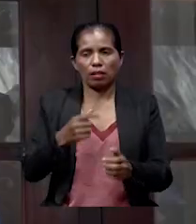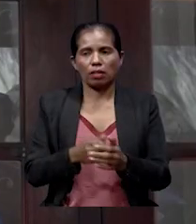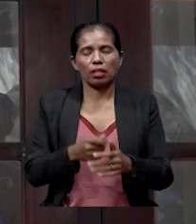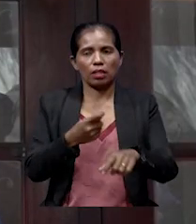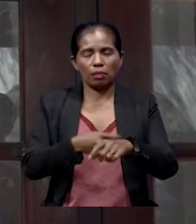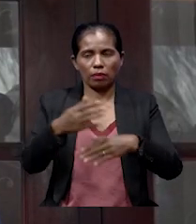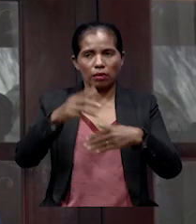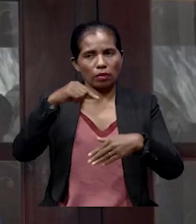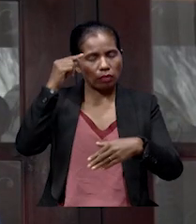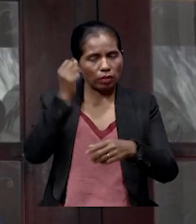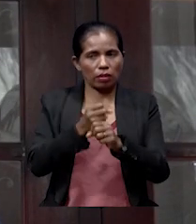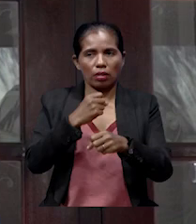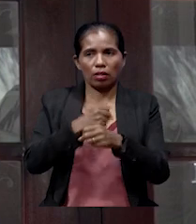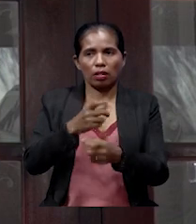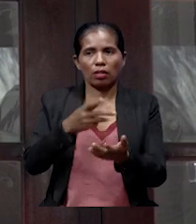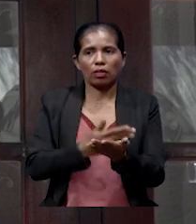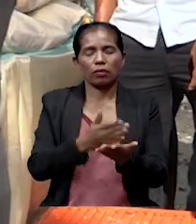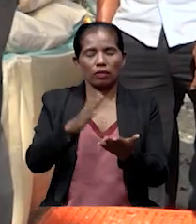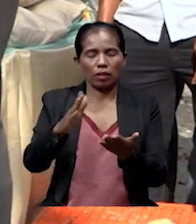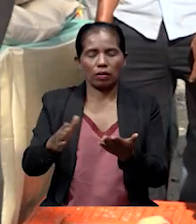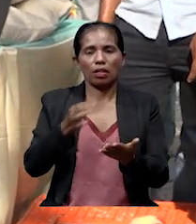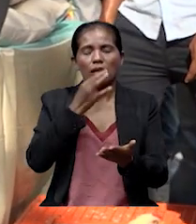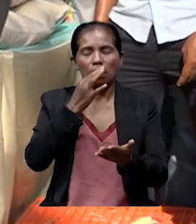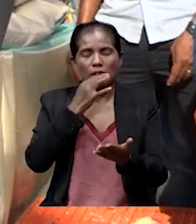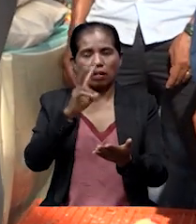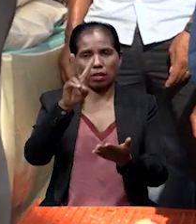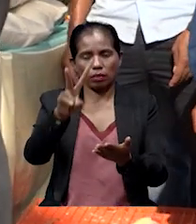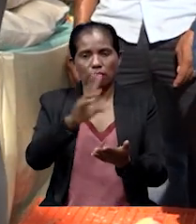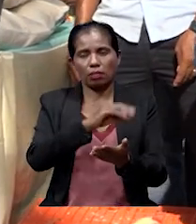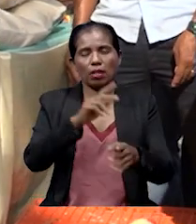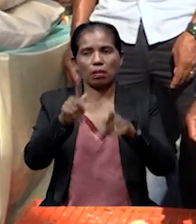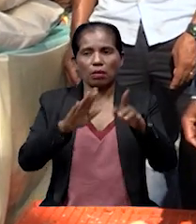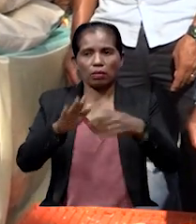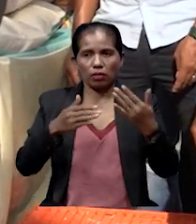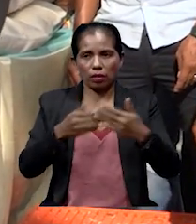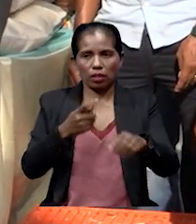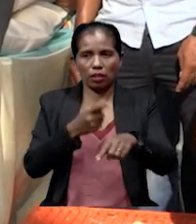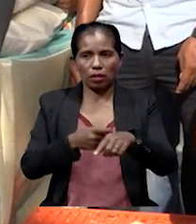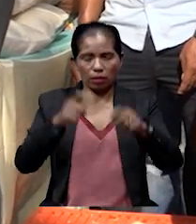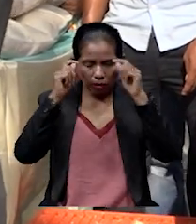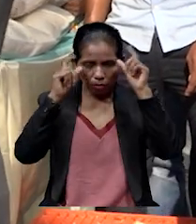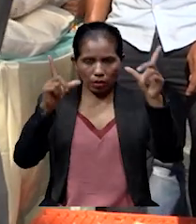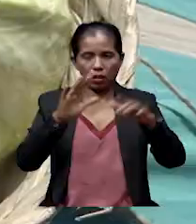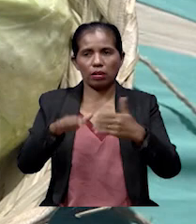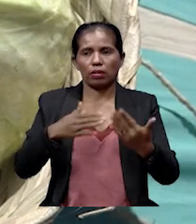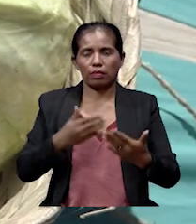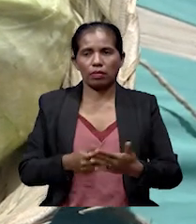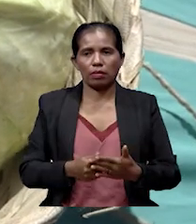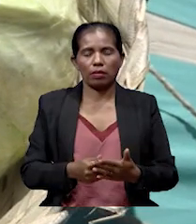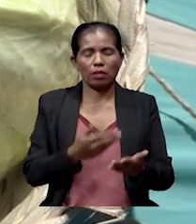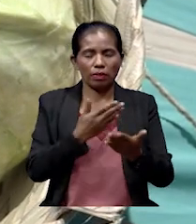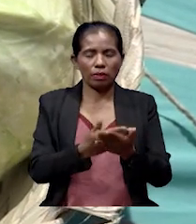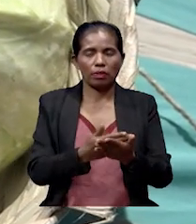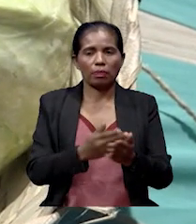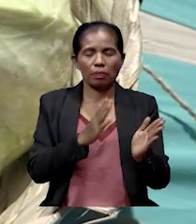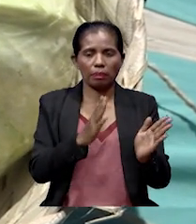bada, governo halou na lançamento no distribui cesta básica fase da rua Kinyan, ba comunidade Sira e a território Timor Larantomak. Tama fase preparação ba programa